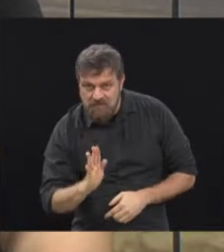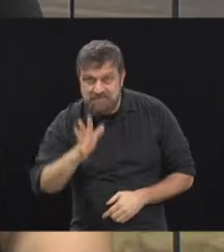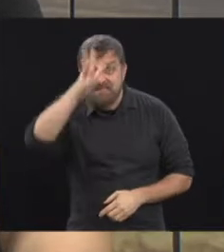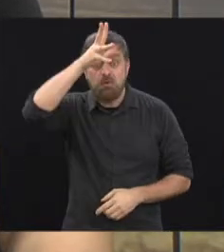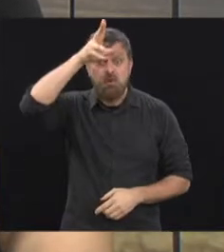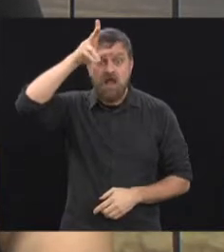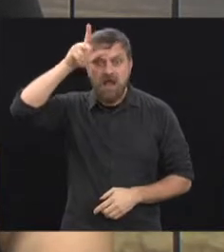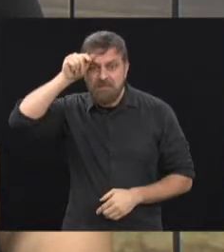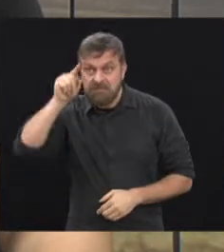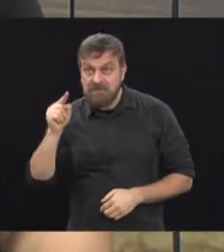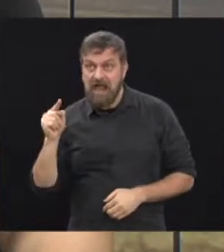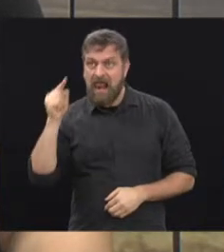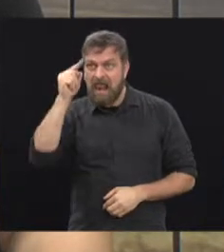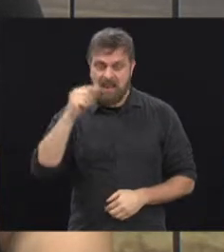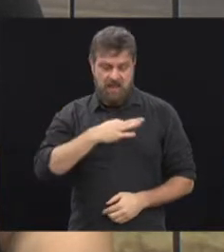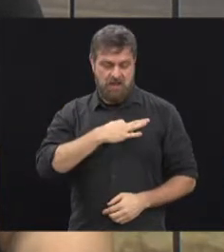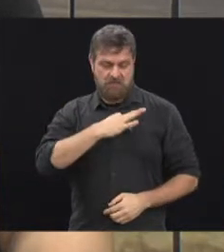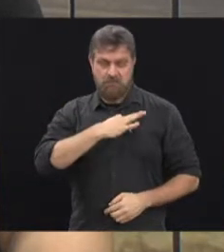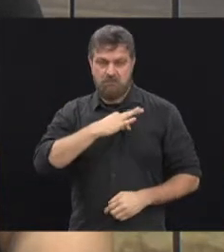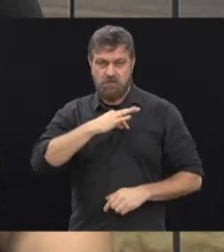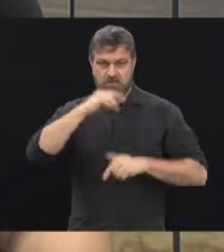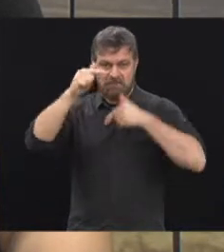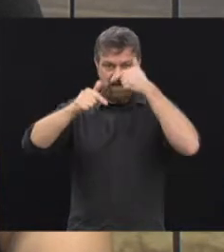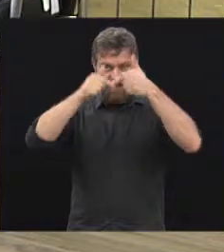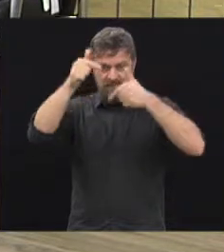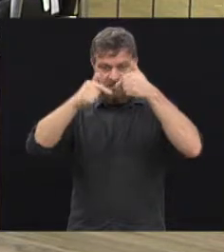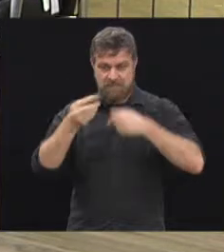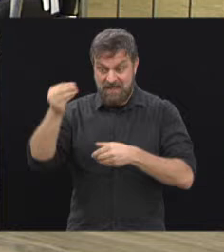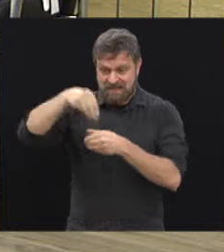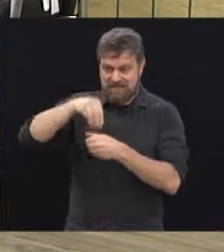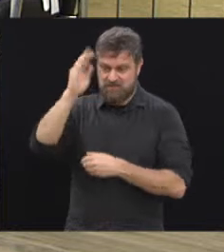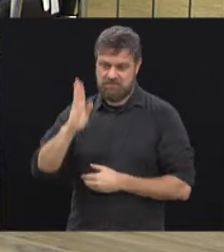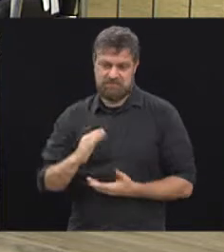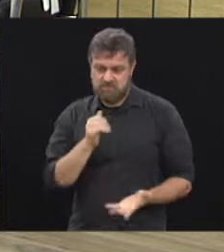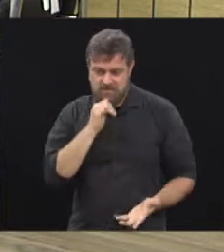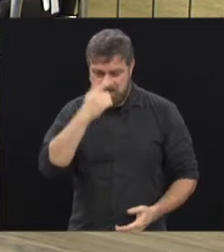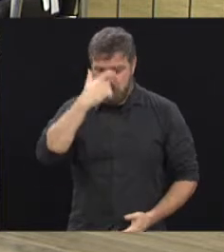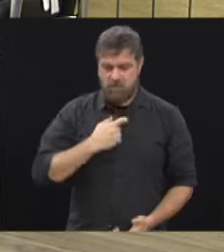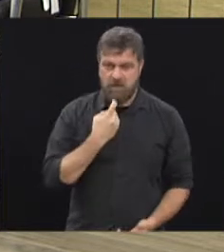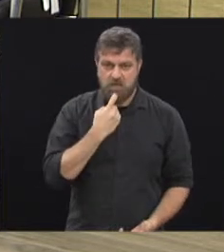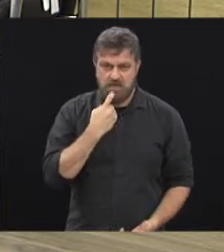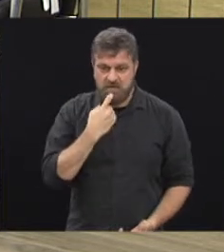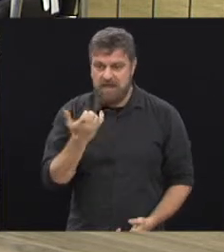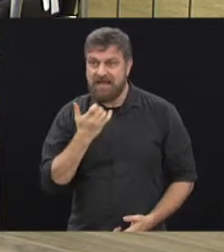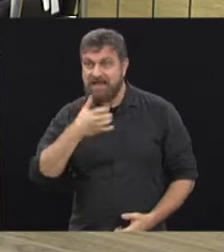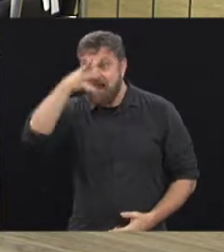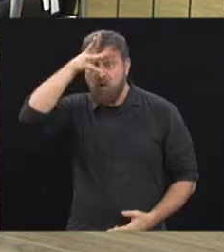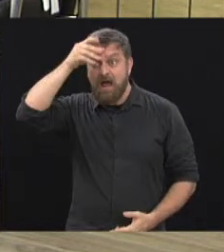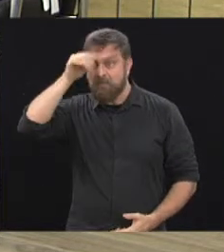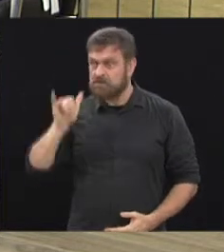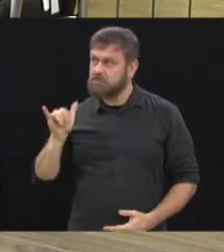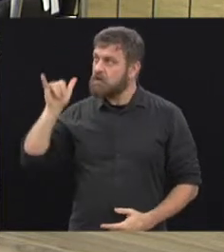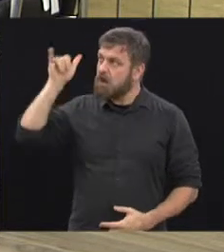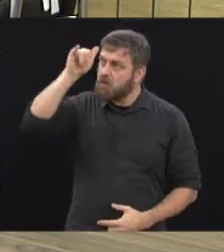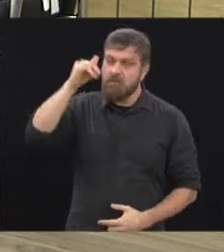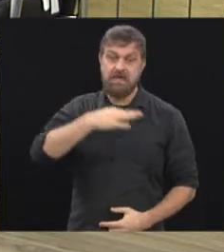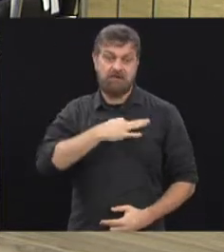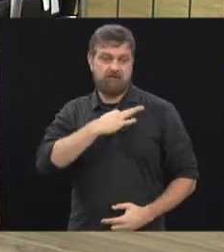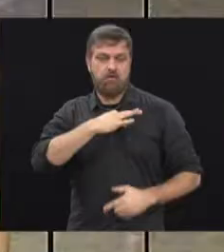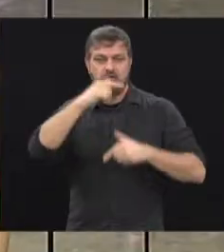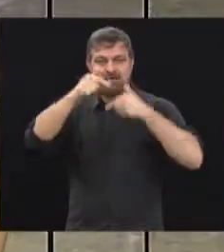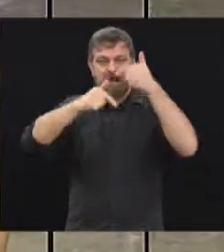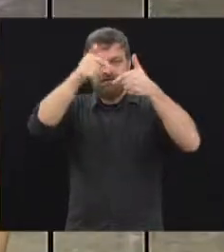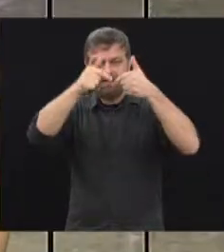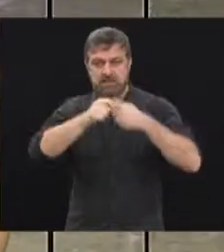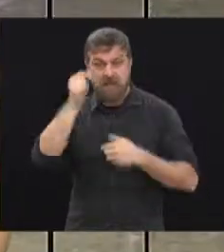para fazer o trabalho inverso ou até dentro do próprio país, né? Eu aqui de Campinas quero ser voluntária lá na Amazônia para conhecer uma experiência, uma cultura